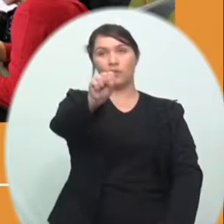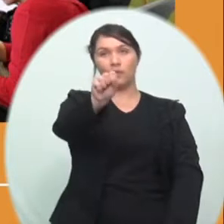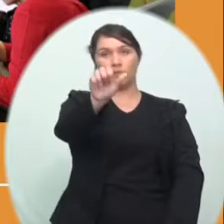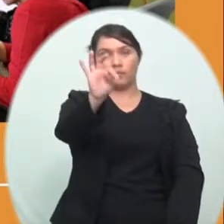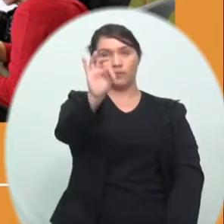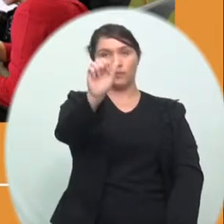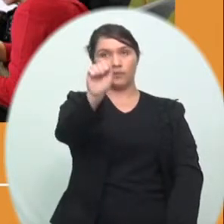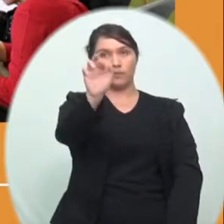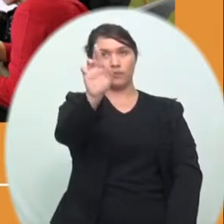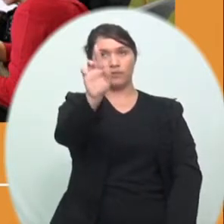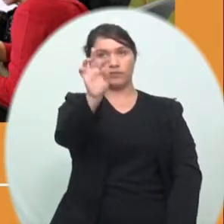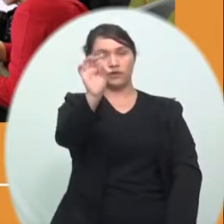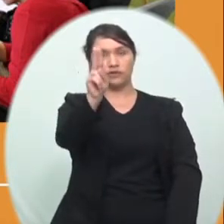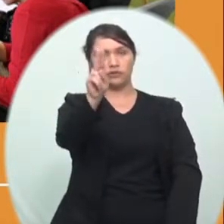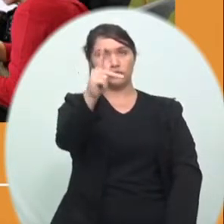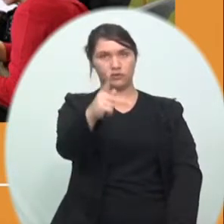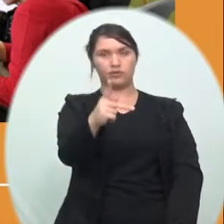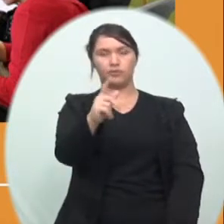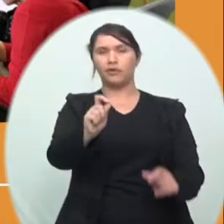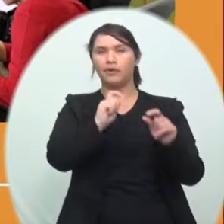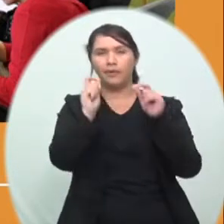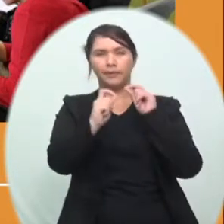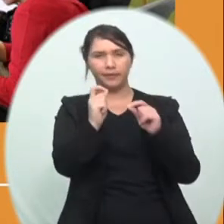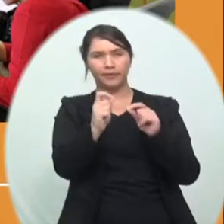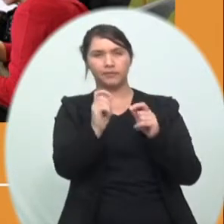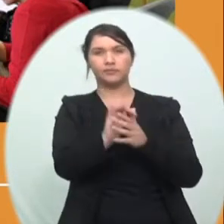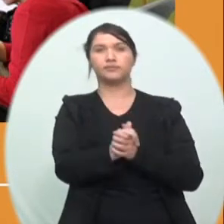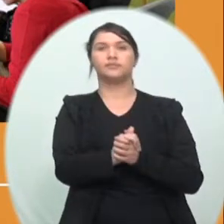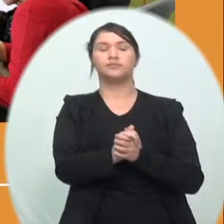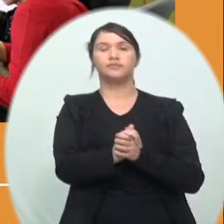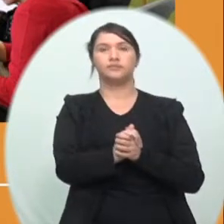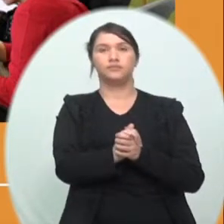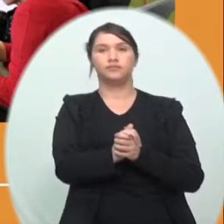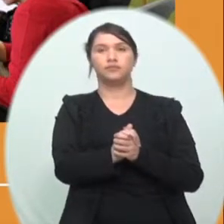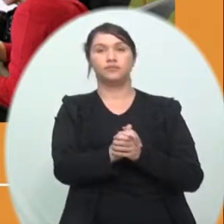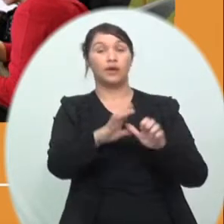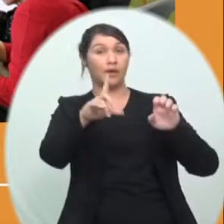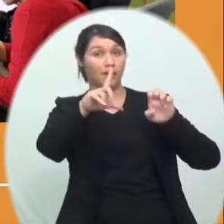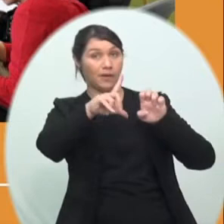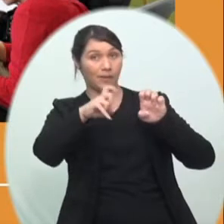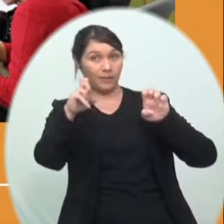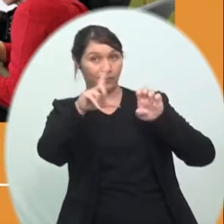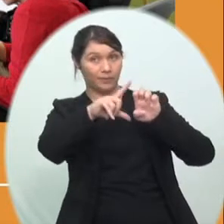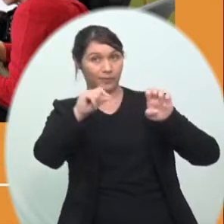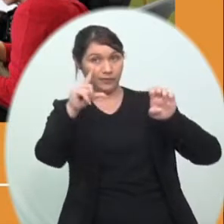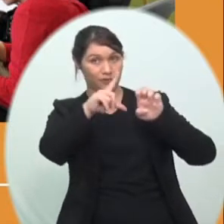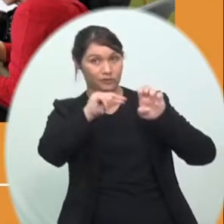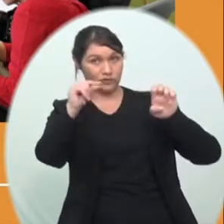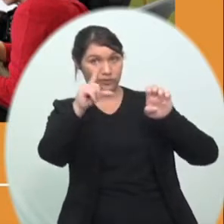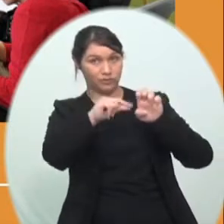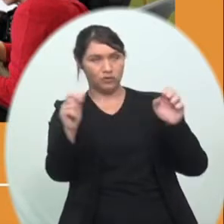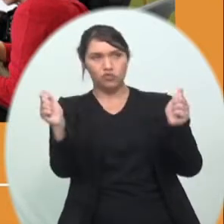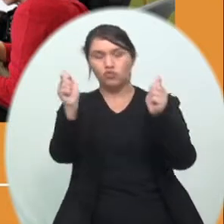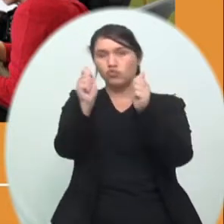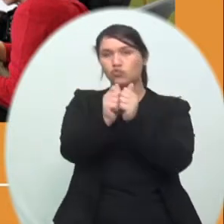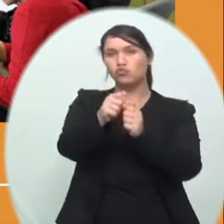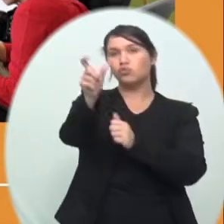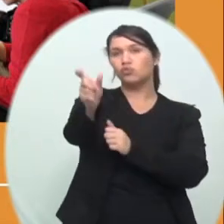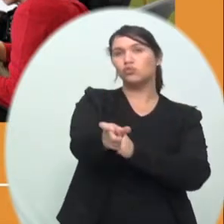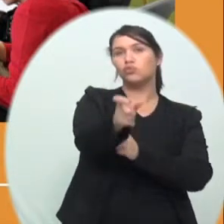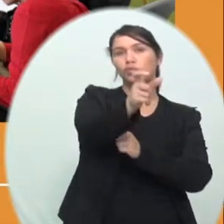fala são esses empreendimentos que, junto com algumas pessoas, resolvem impactar esse